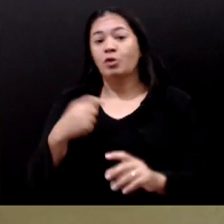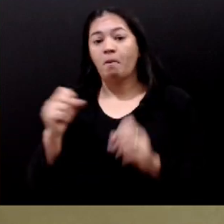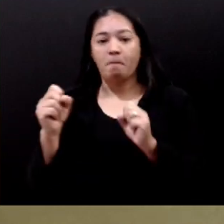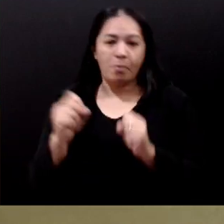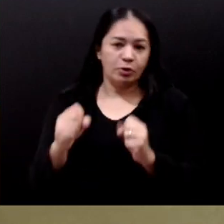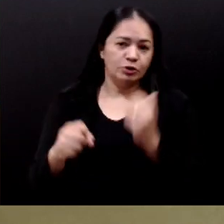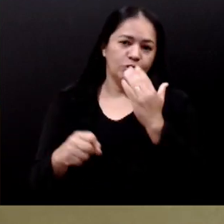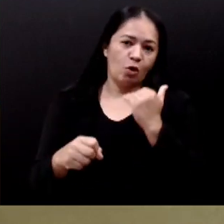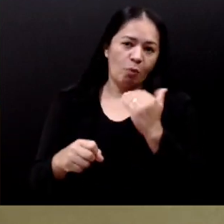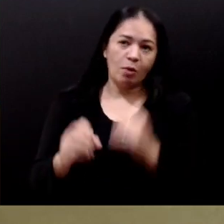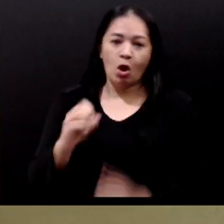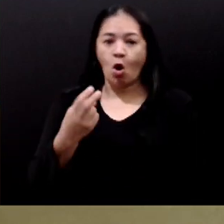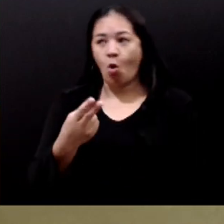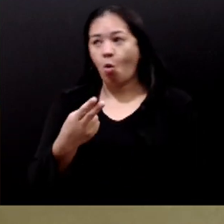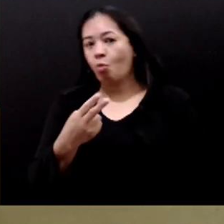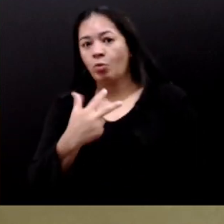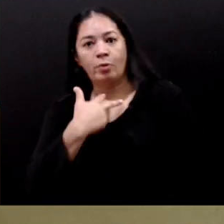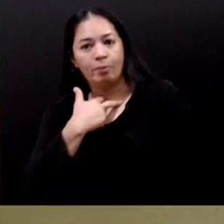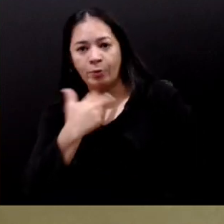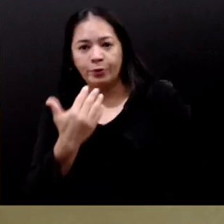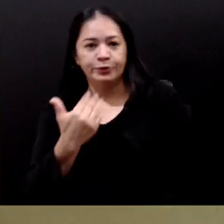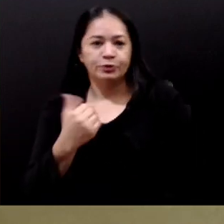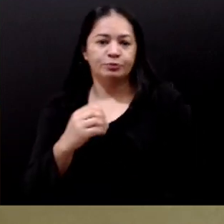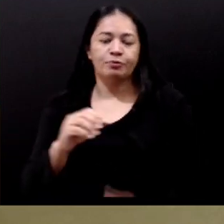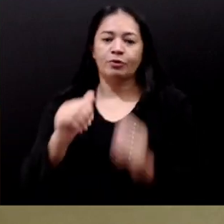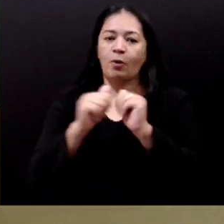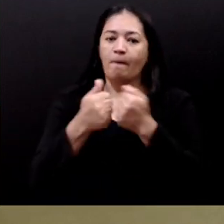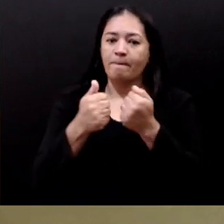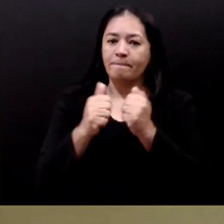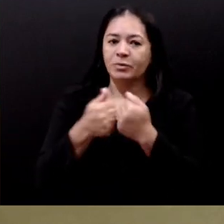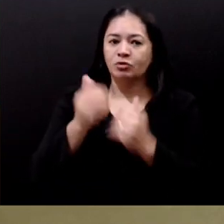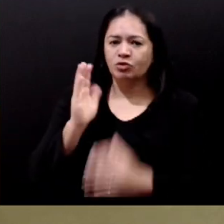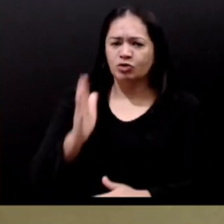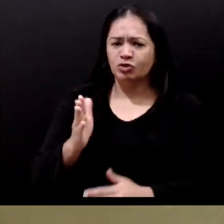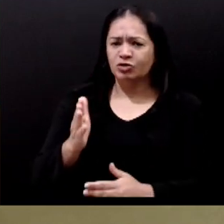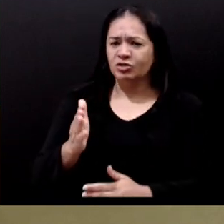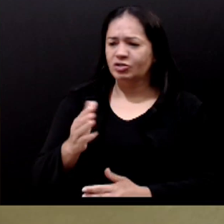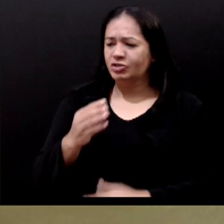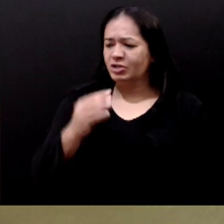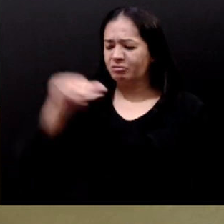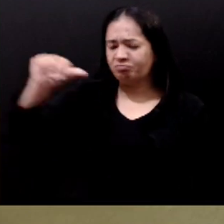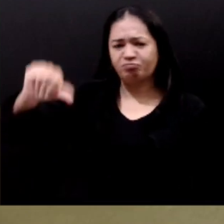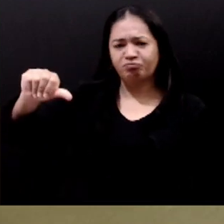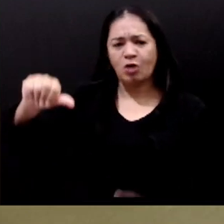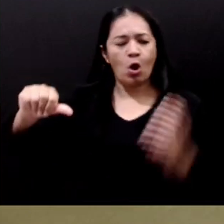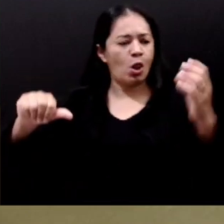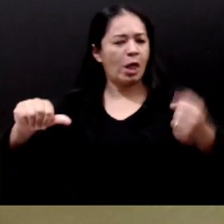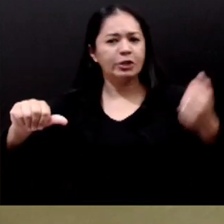já foi considerado o vilão da história, e o leite também. E o